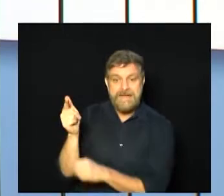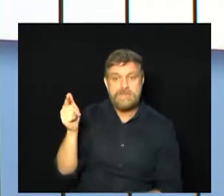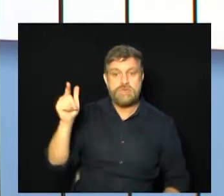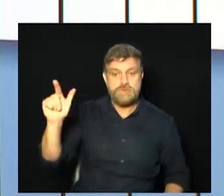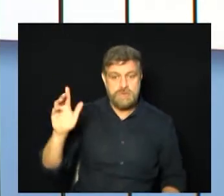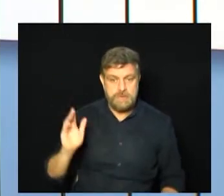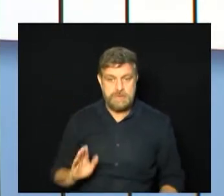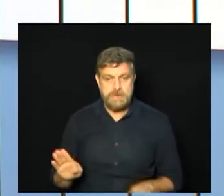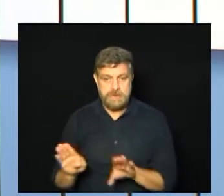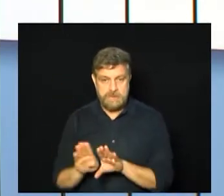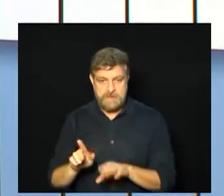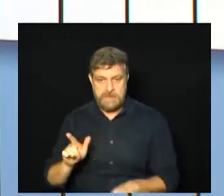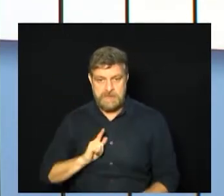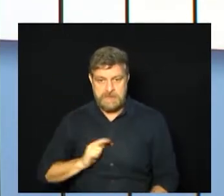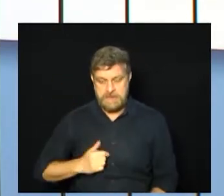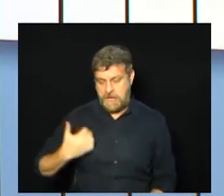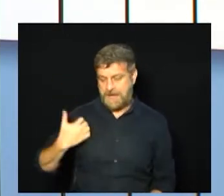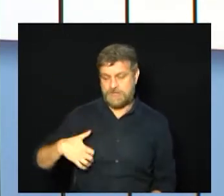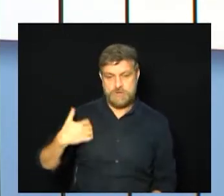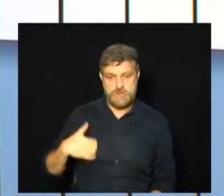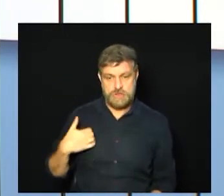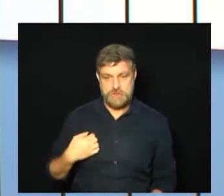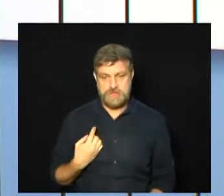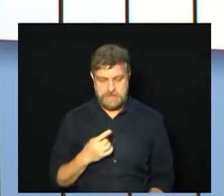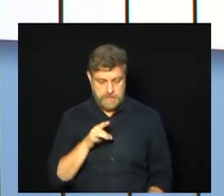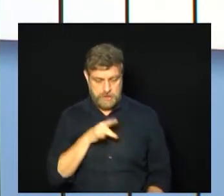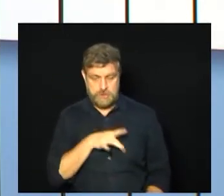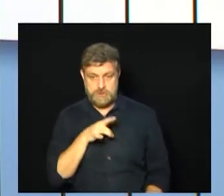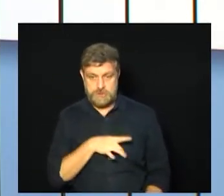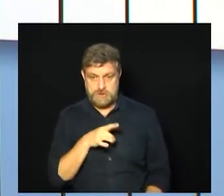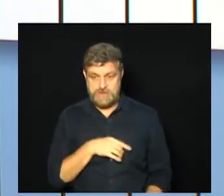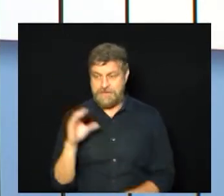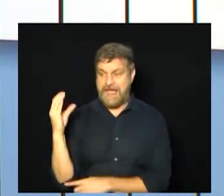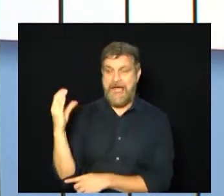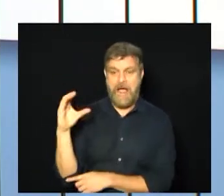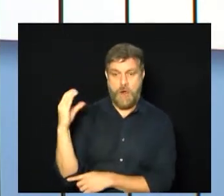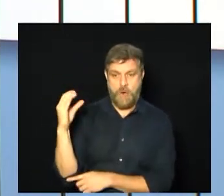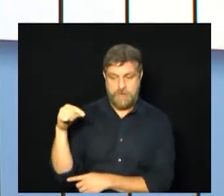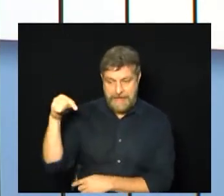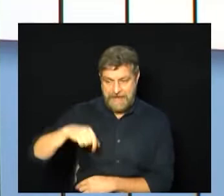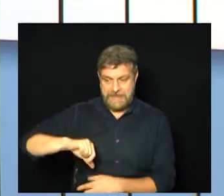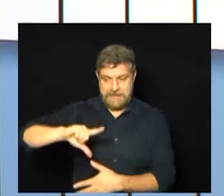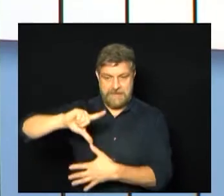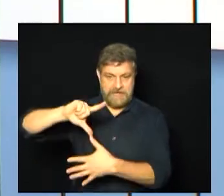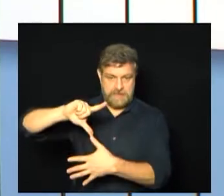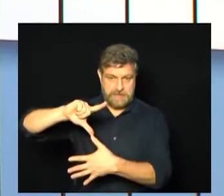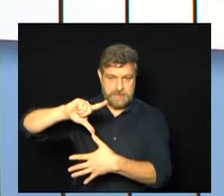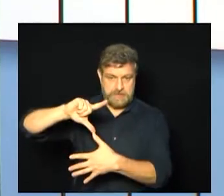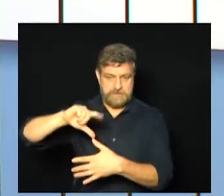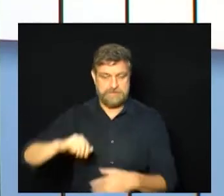mundo, incluindo a Argentina, o Chile e a Colômbia, aqui na América Latina.